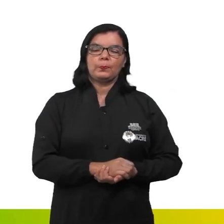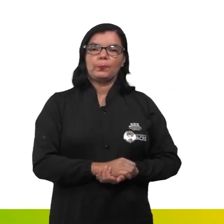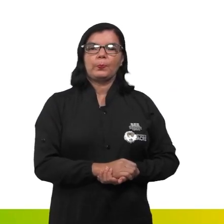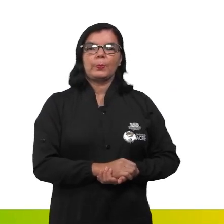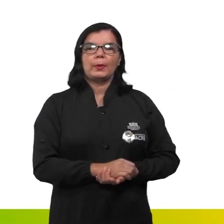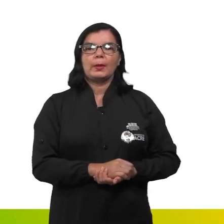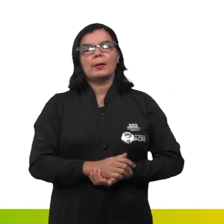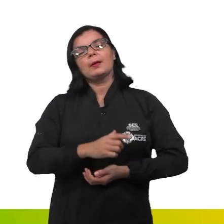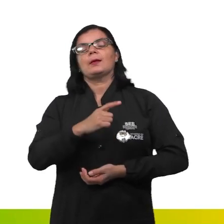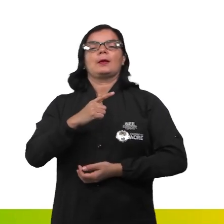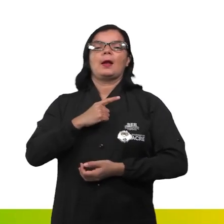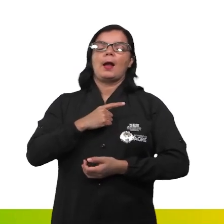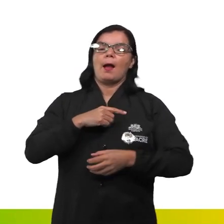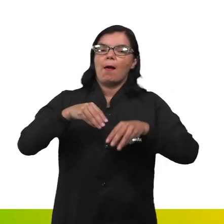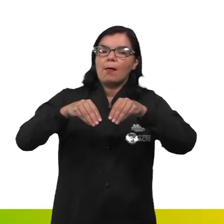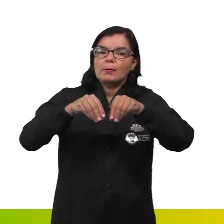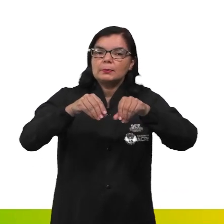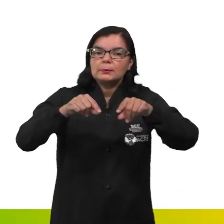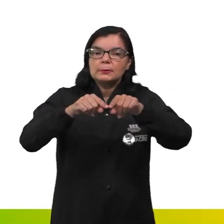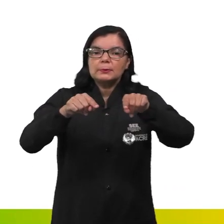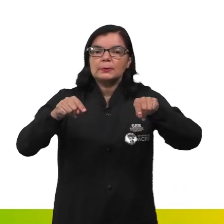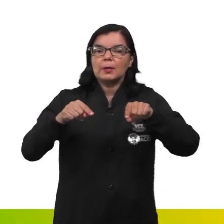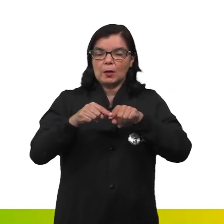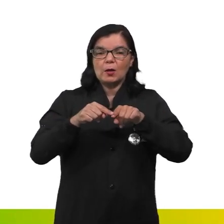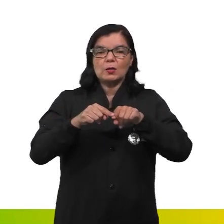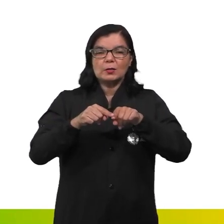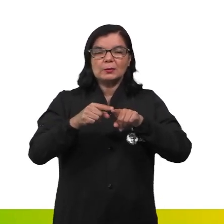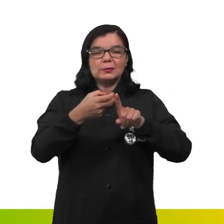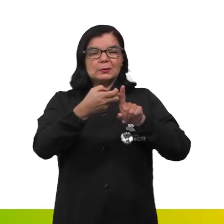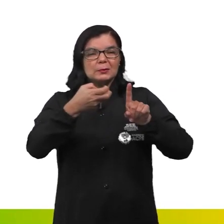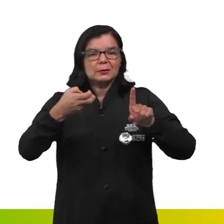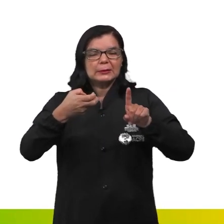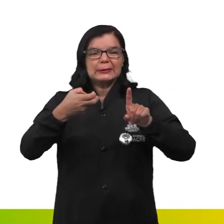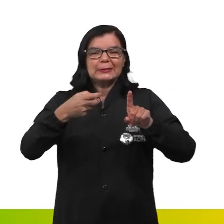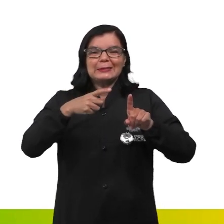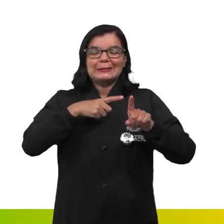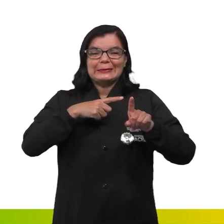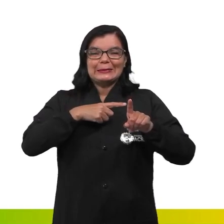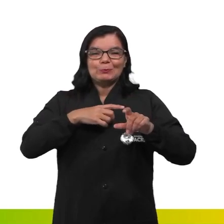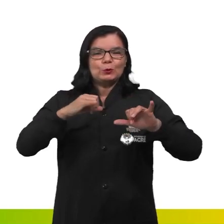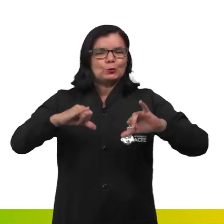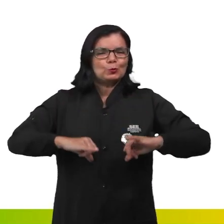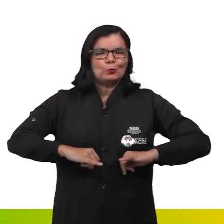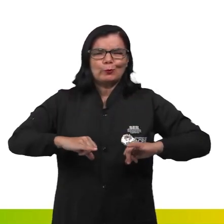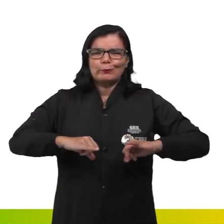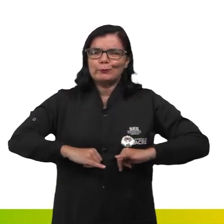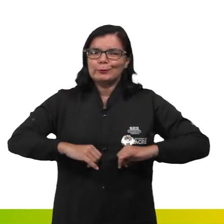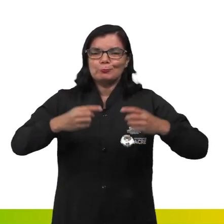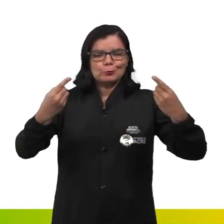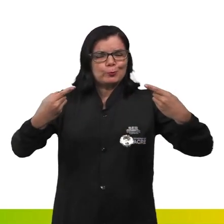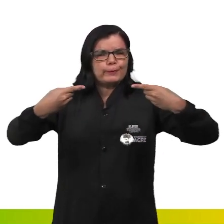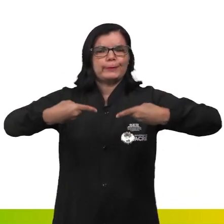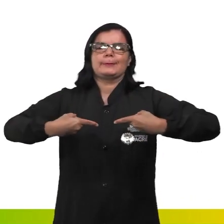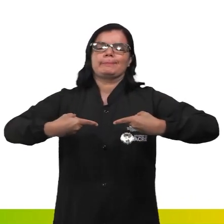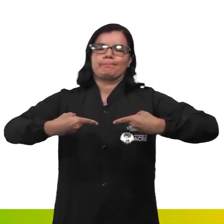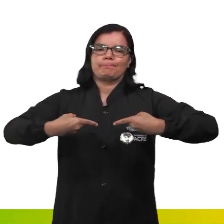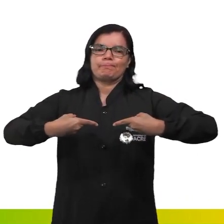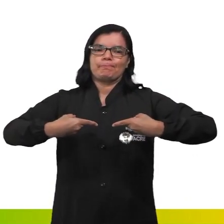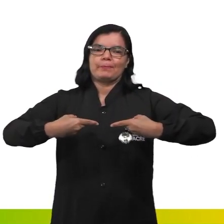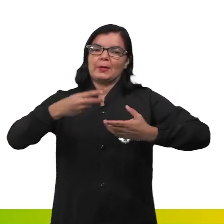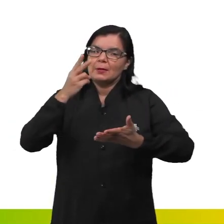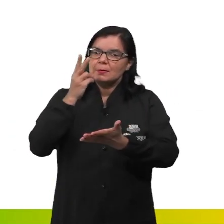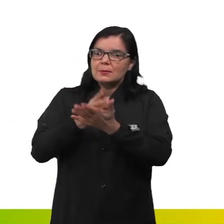Gente, as terras indígenas, elas sofrem constantemente ameaças. Não é? O indígena sofre